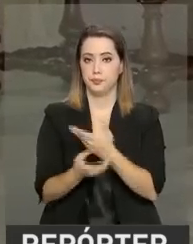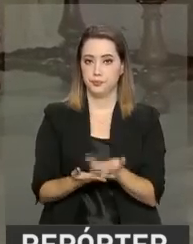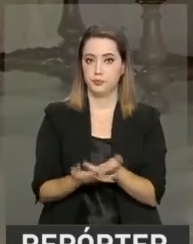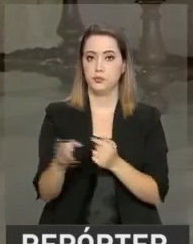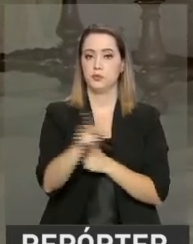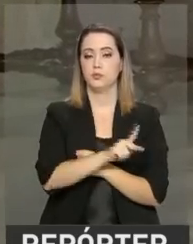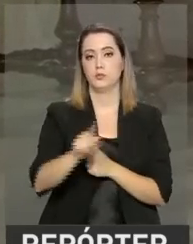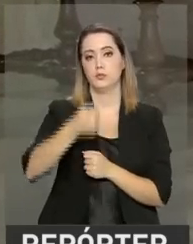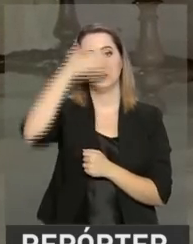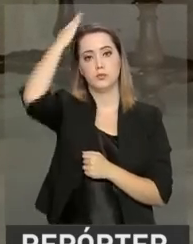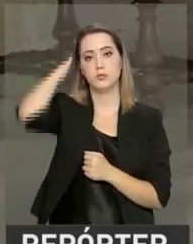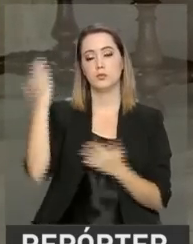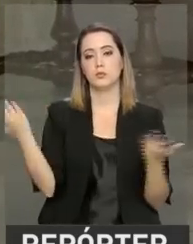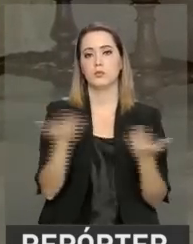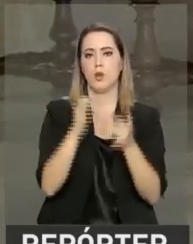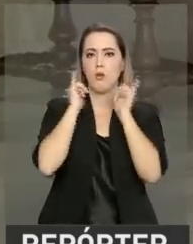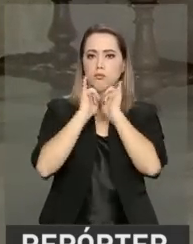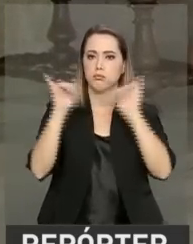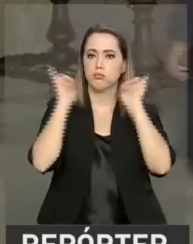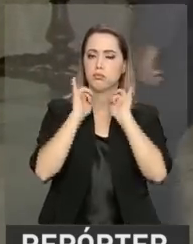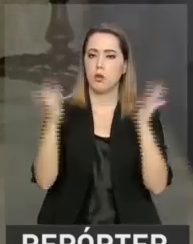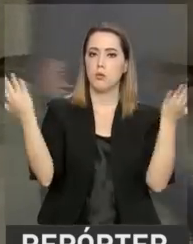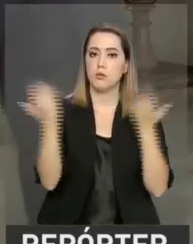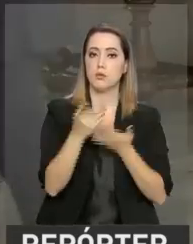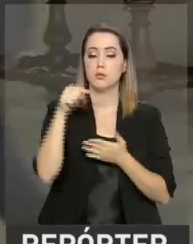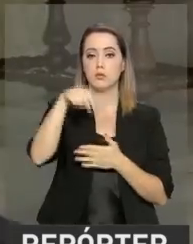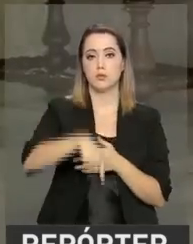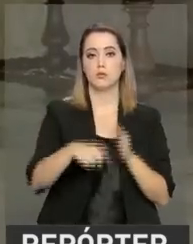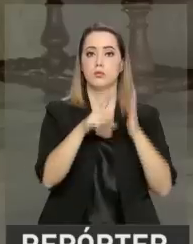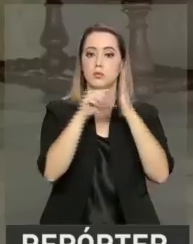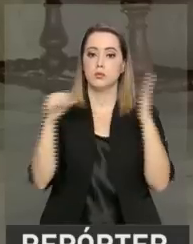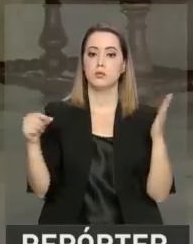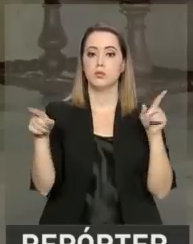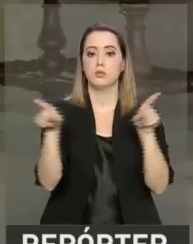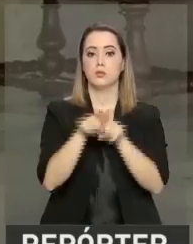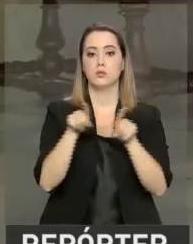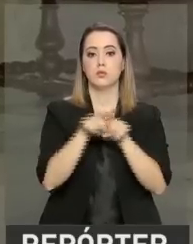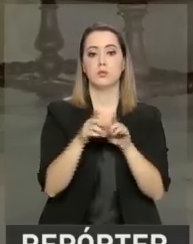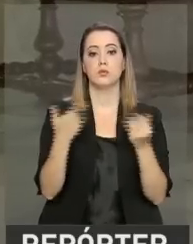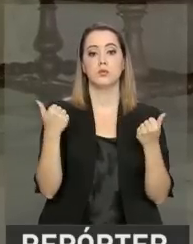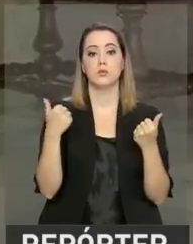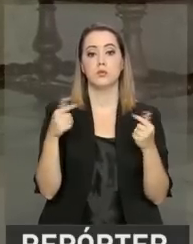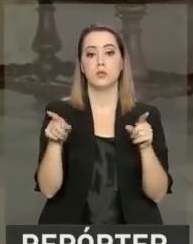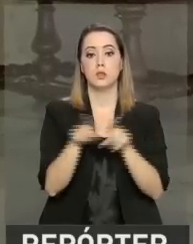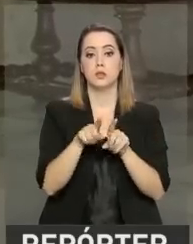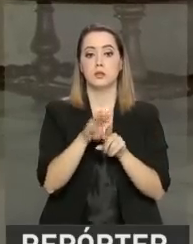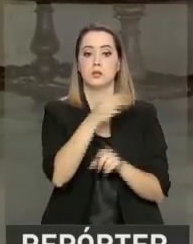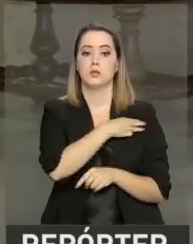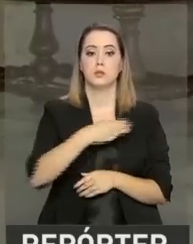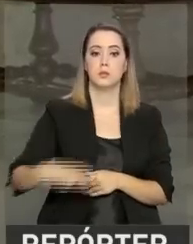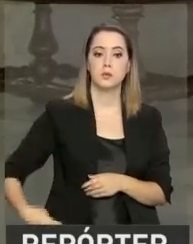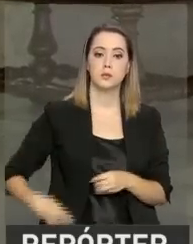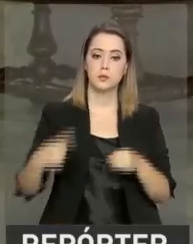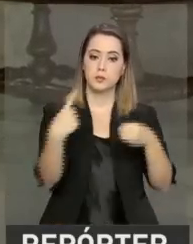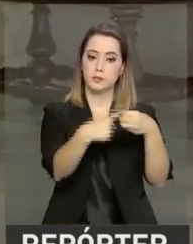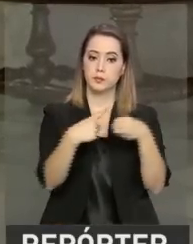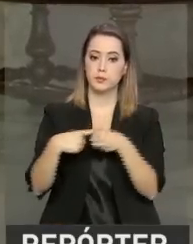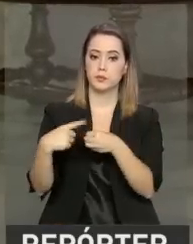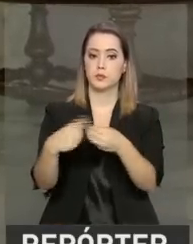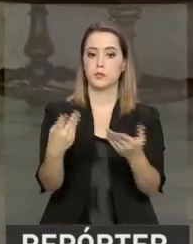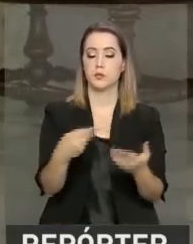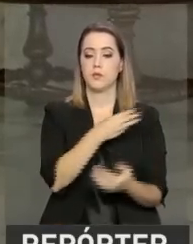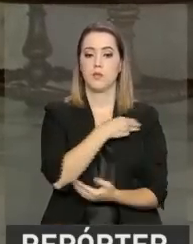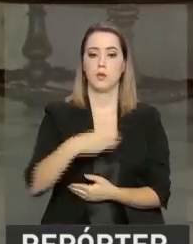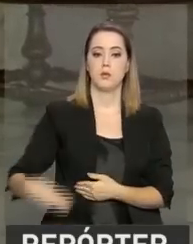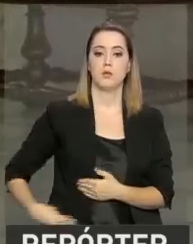presidente Michel Temer participa desse lançamento que acontece aqui no Palácio do Planalto e também participam o ministro das Cidades, Bruno Araújo, o